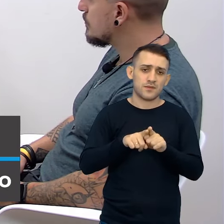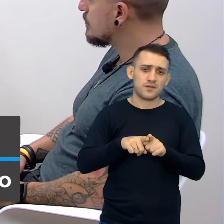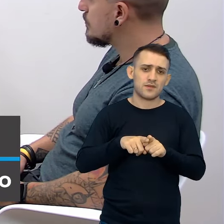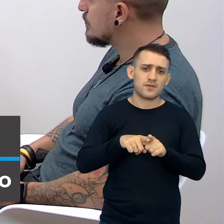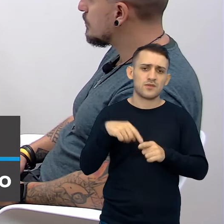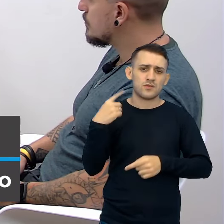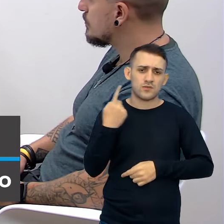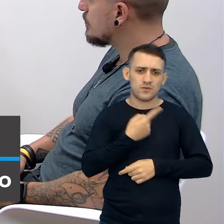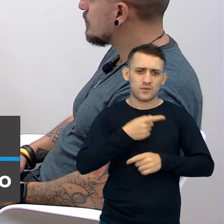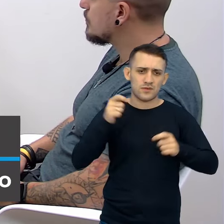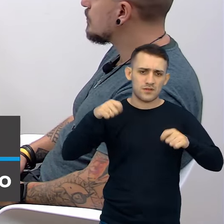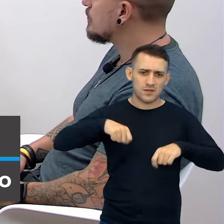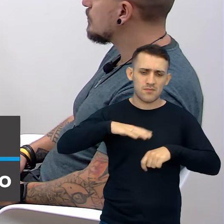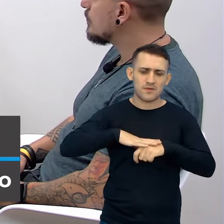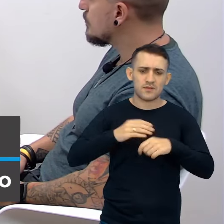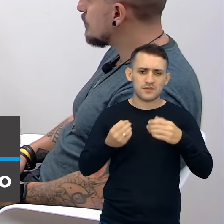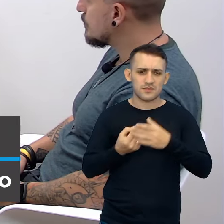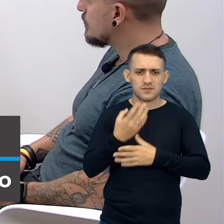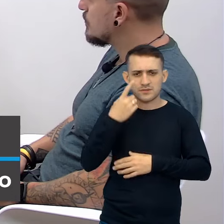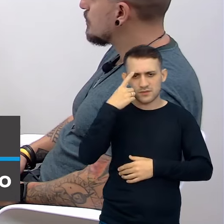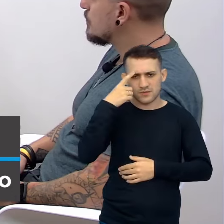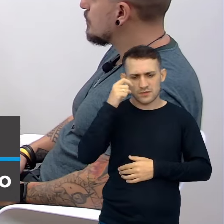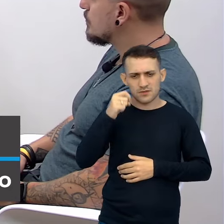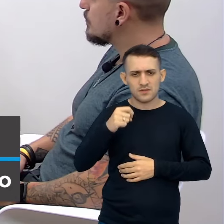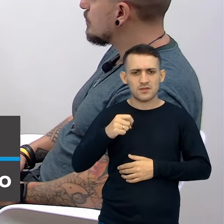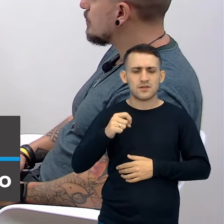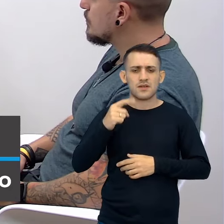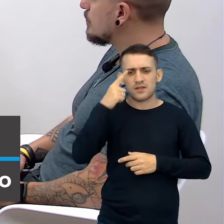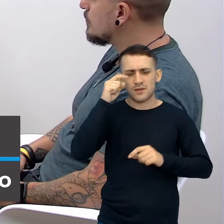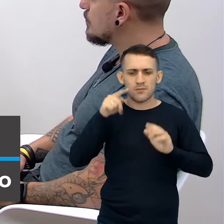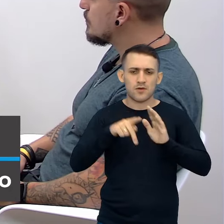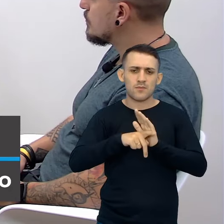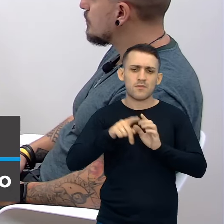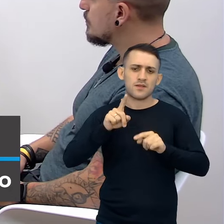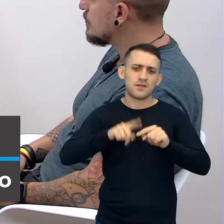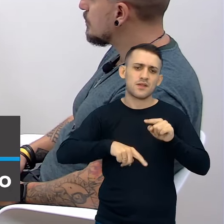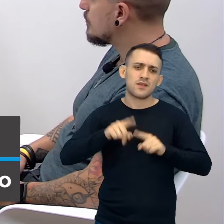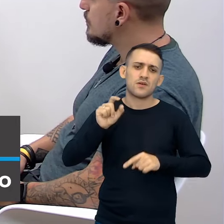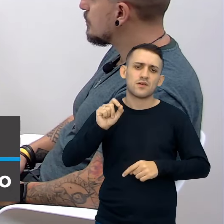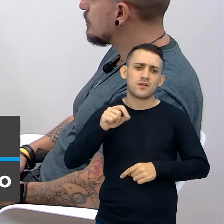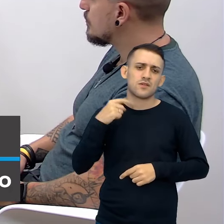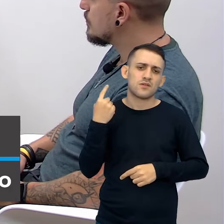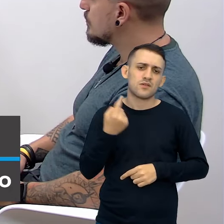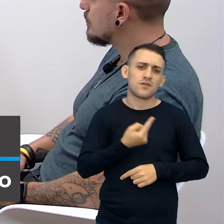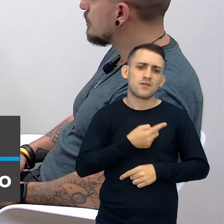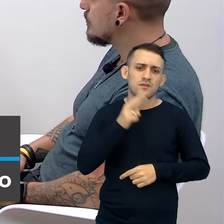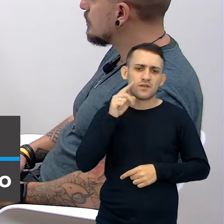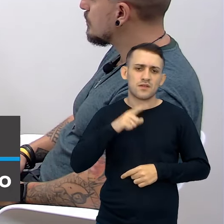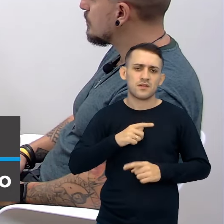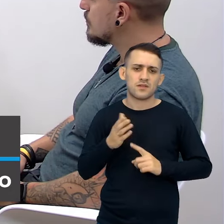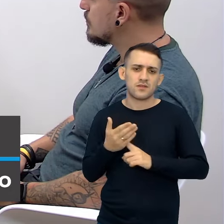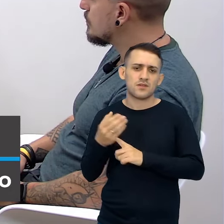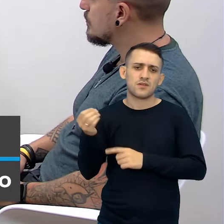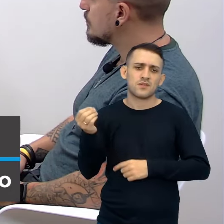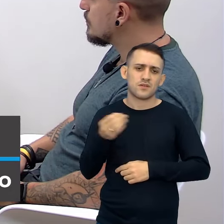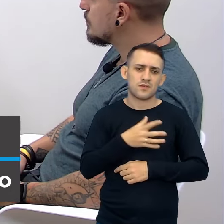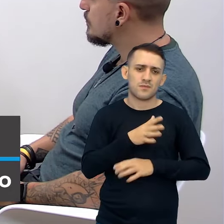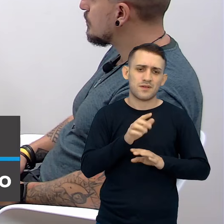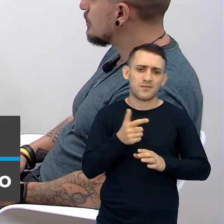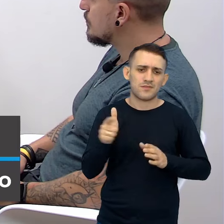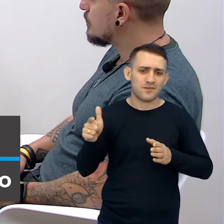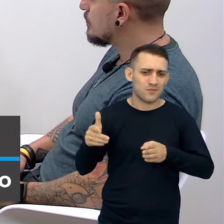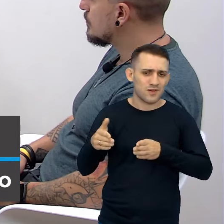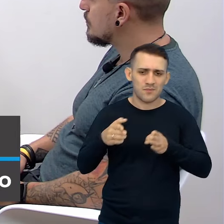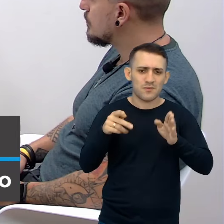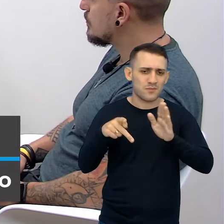ali eu posso usar a minha criatividade. E qual é a ideia também do material? Porque se falar assim, olha, vamos ter tecnologia e inovação, e não dá nenhum rumo, nenhum norte